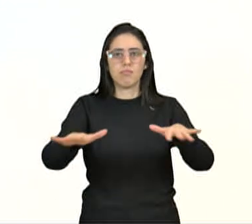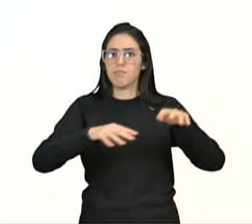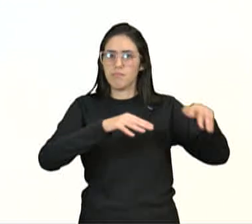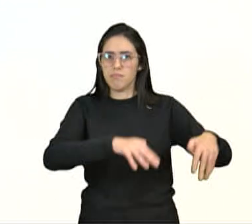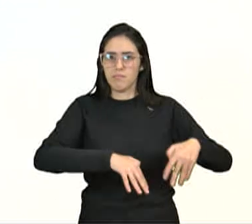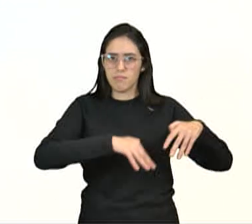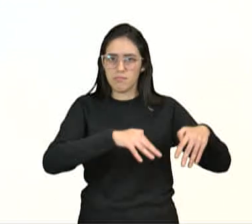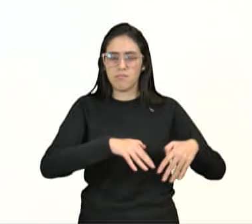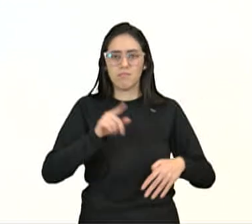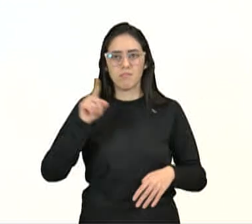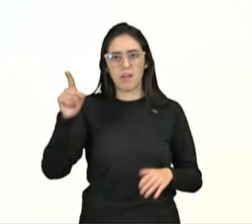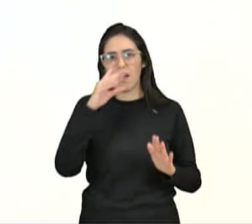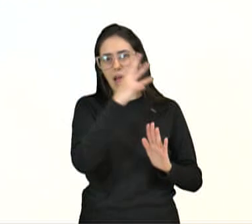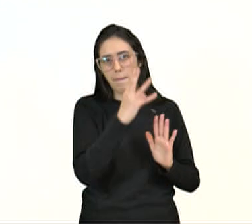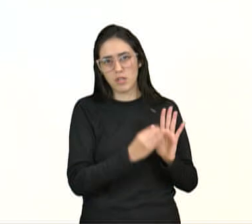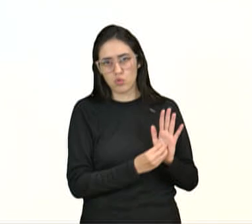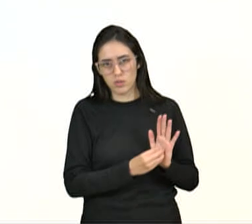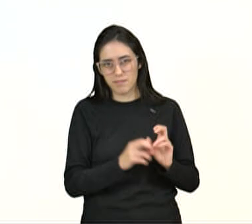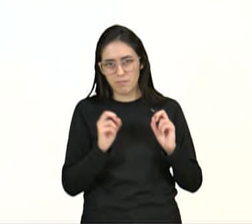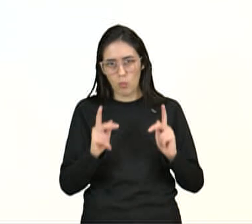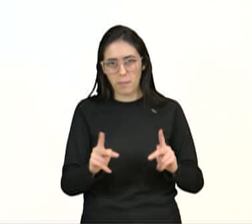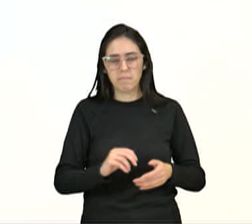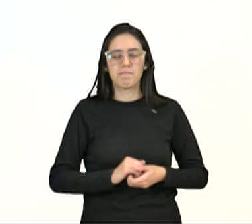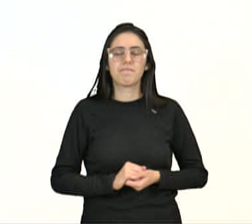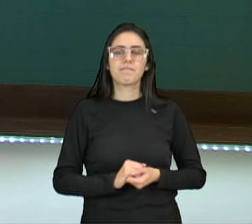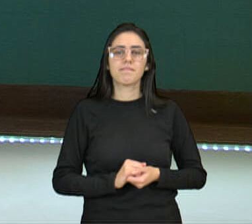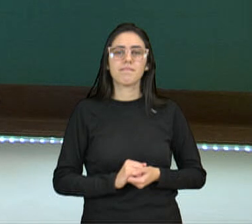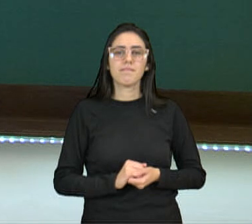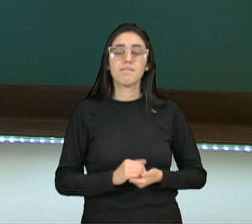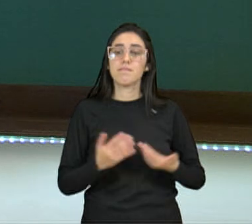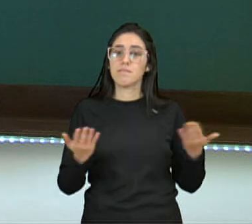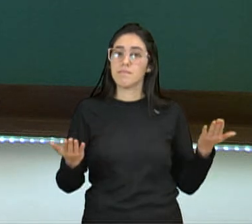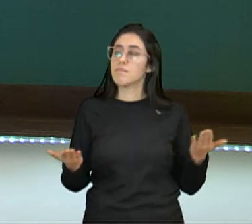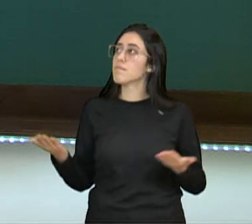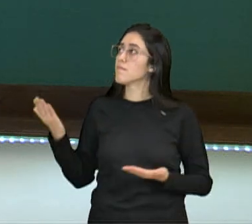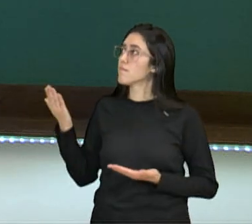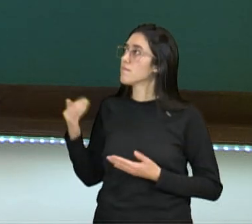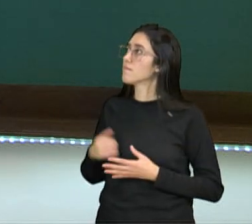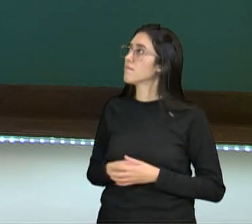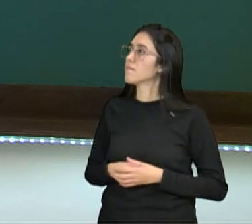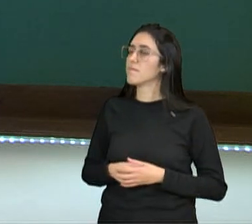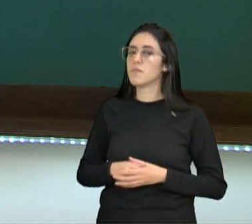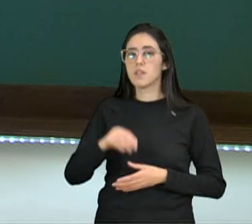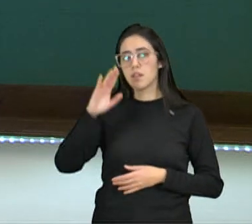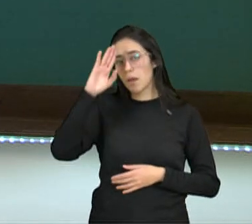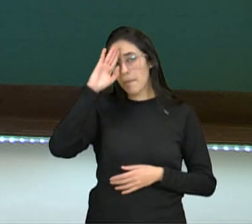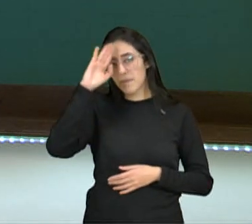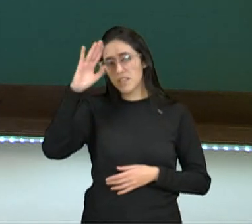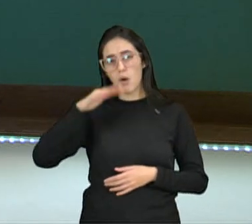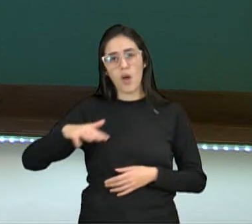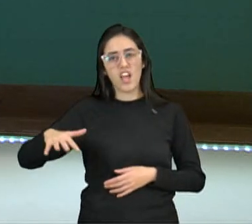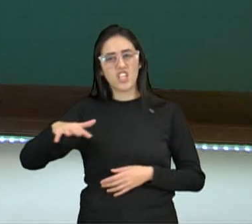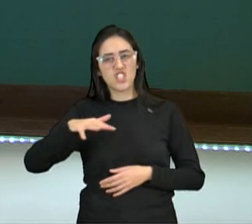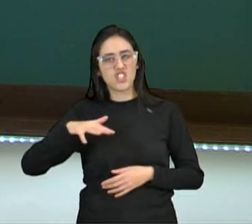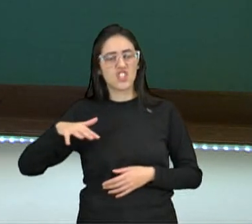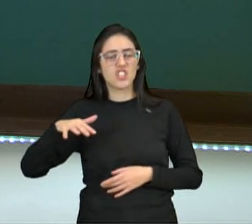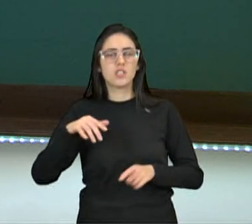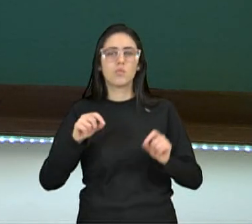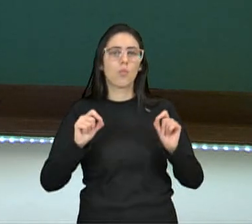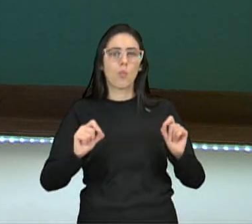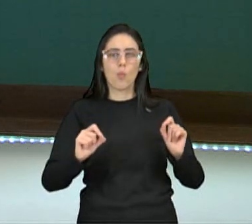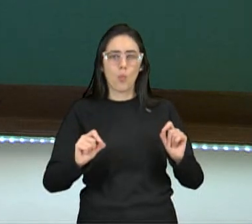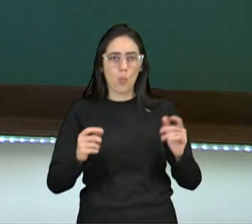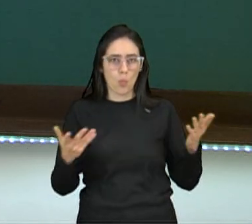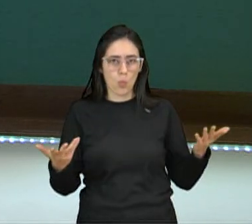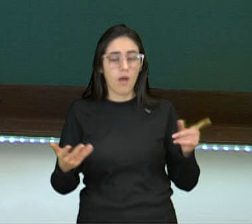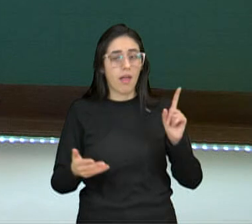em direção à Amazônia, certo? E aí o que nós vamos ter ali? A principal região onde esse fator